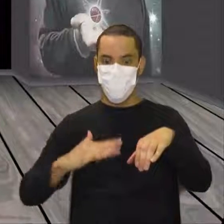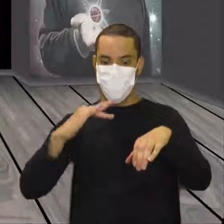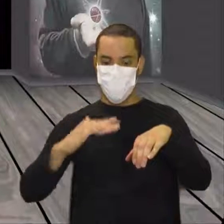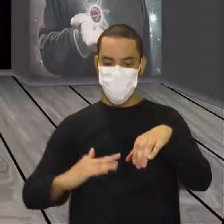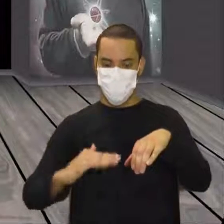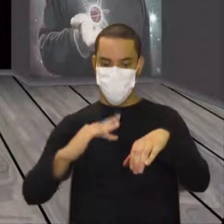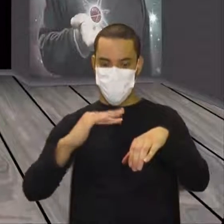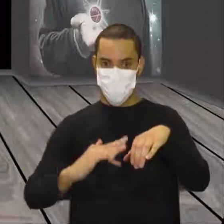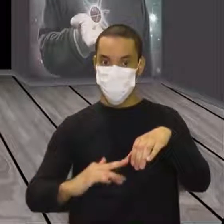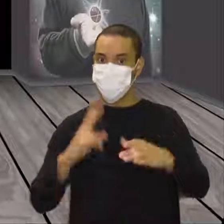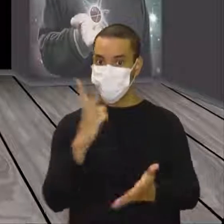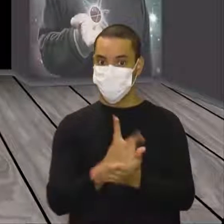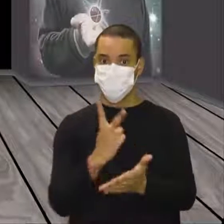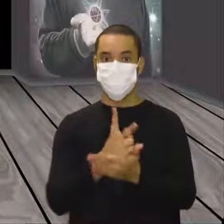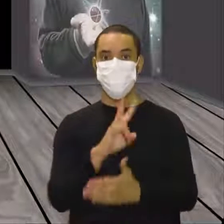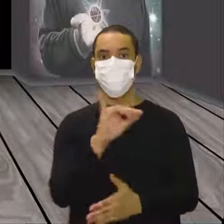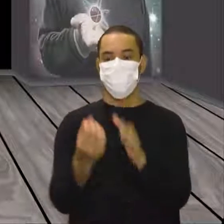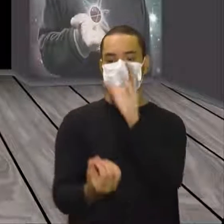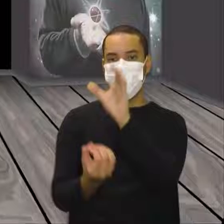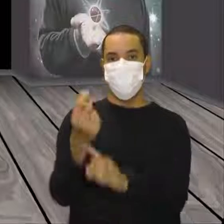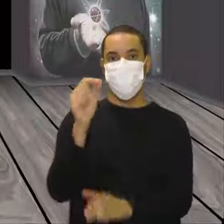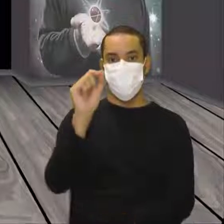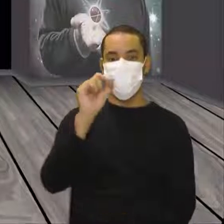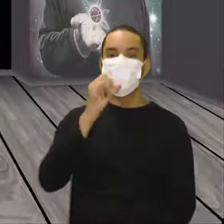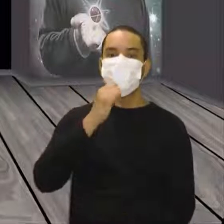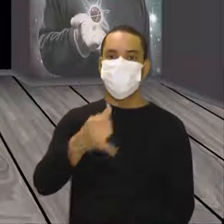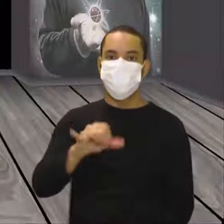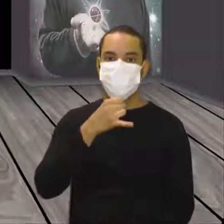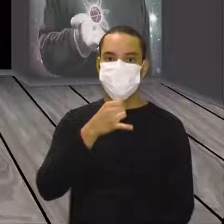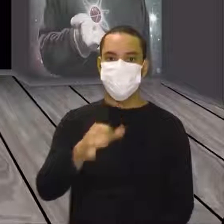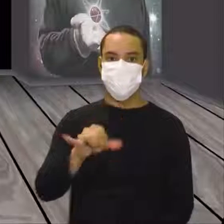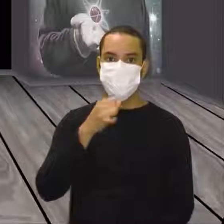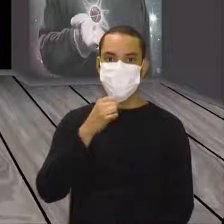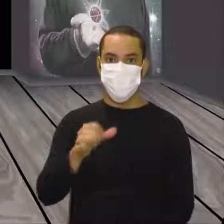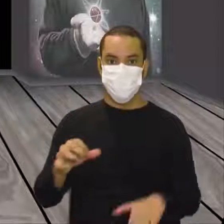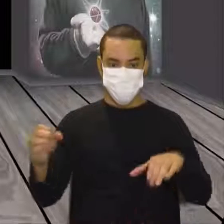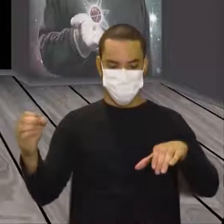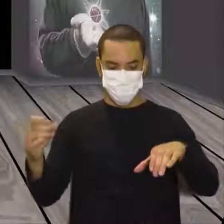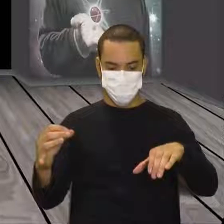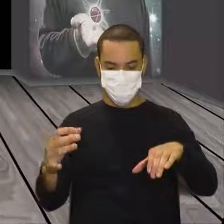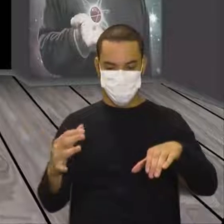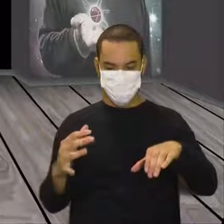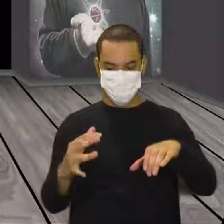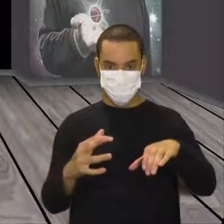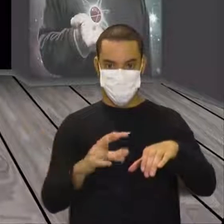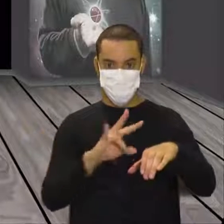né? Vai gerar uma corrente induzida, e essa corrente induzida vai gerar um